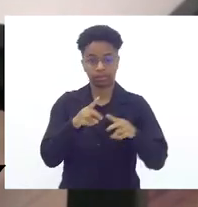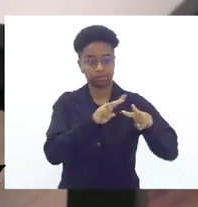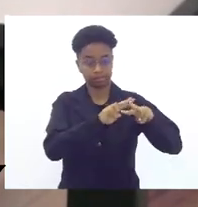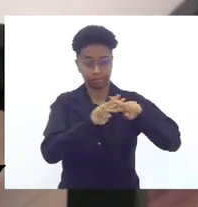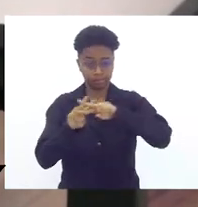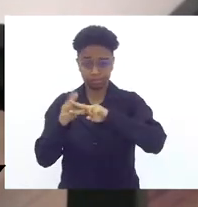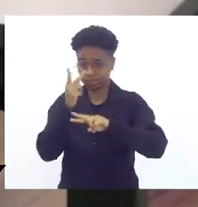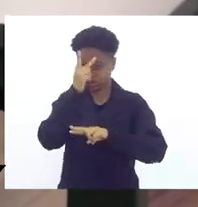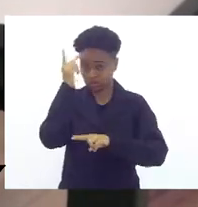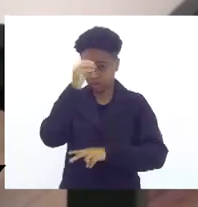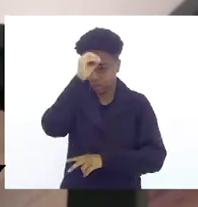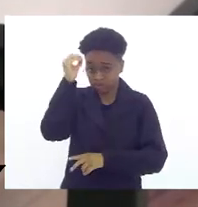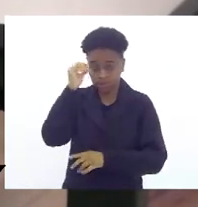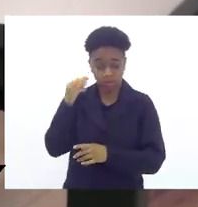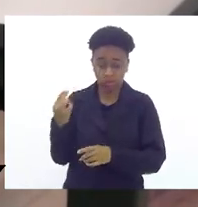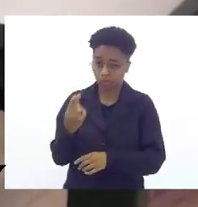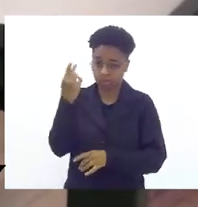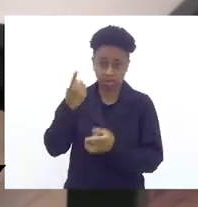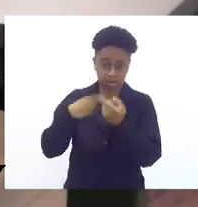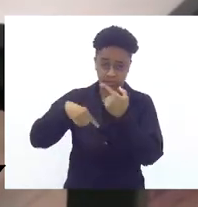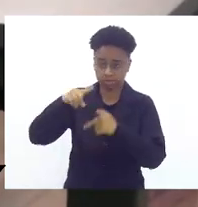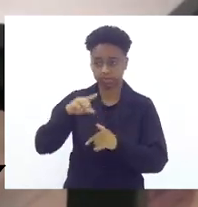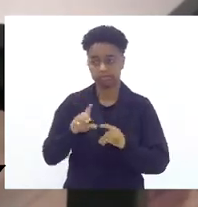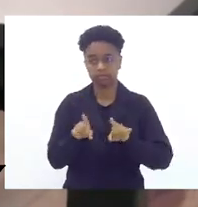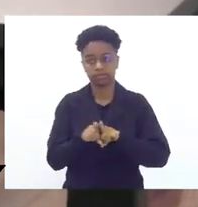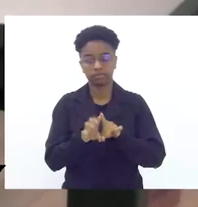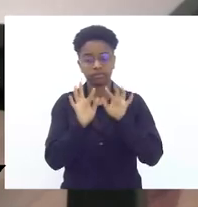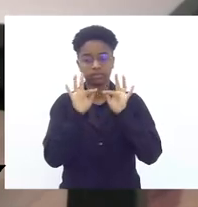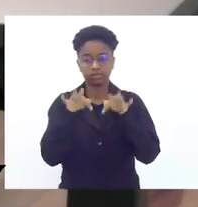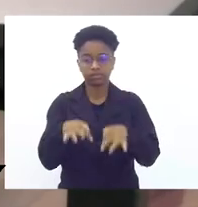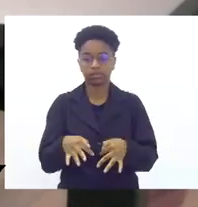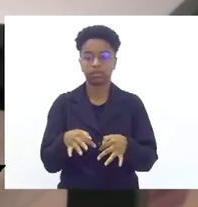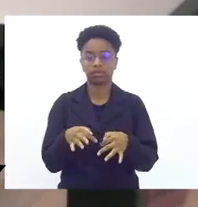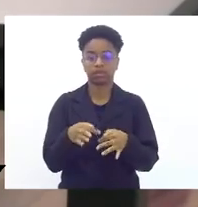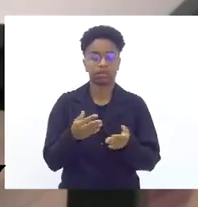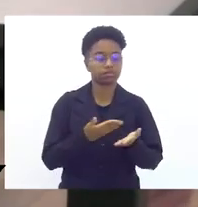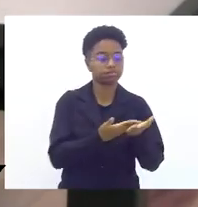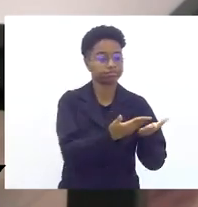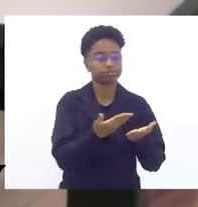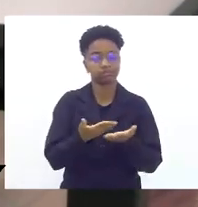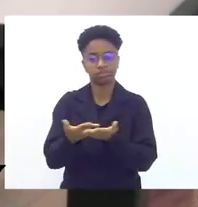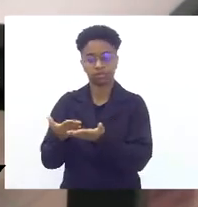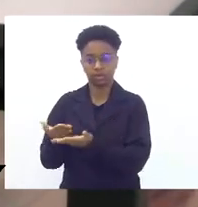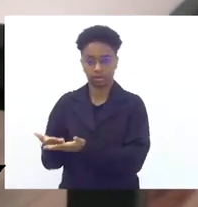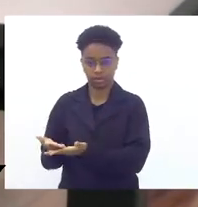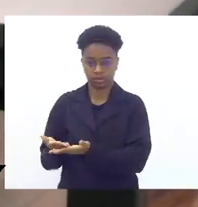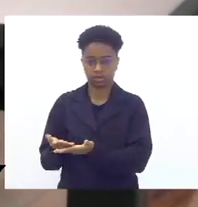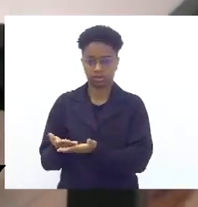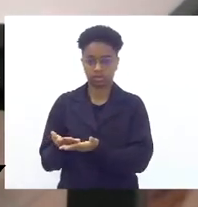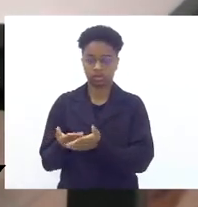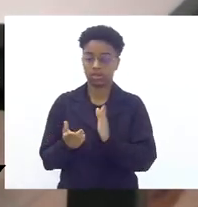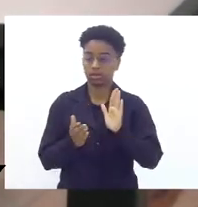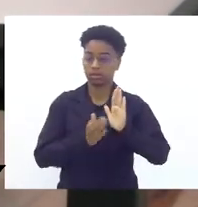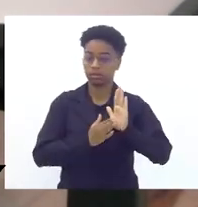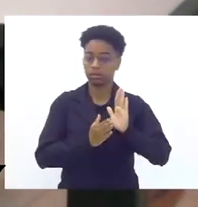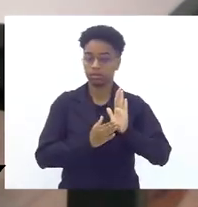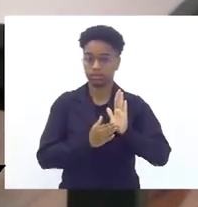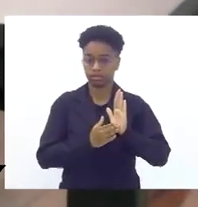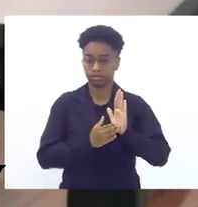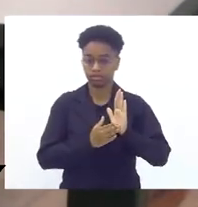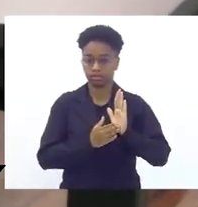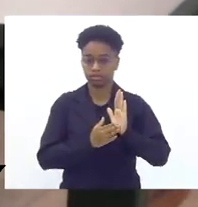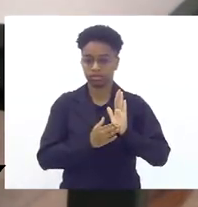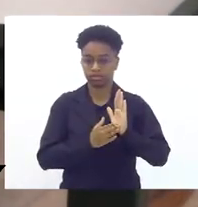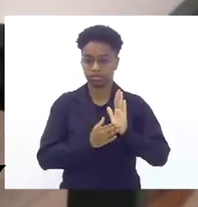um inocente é algo irreparável e para finalizar dentro dos endereçamentos é proponho que